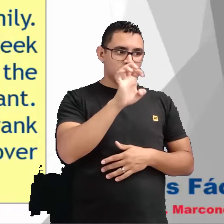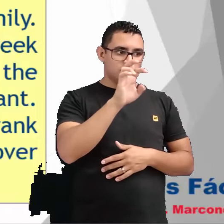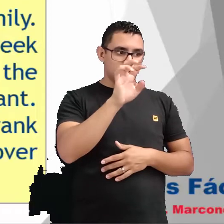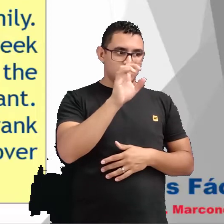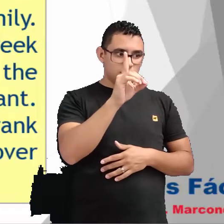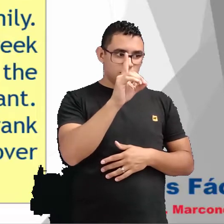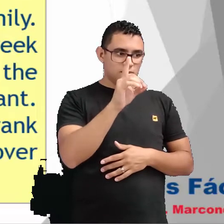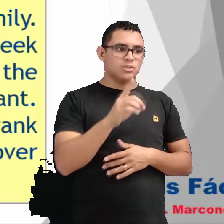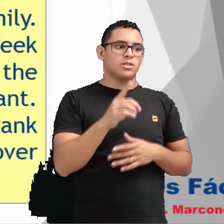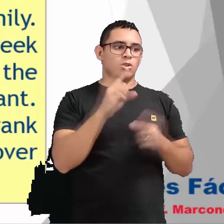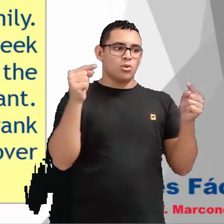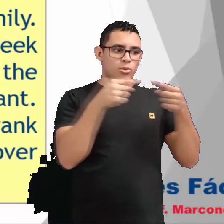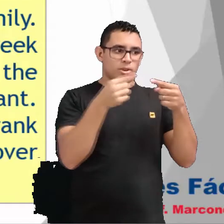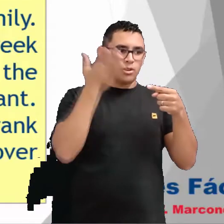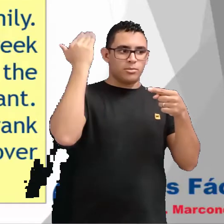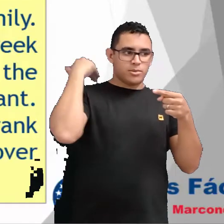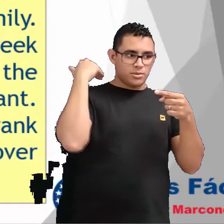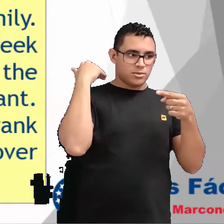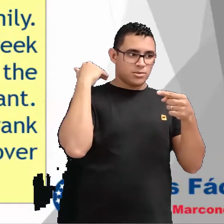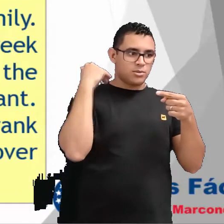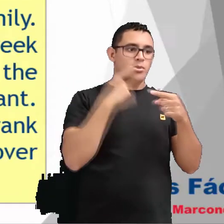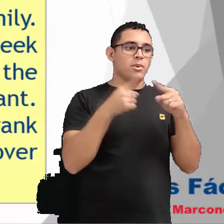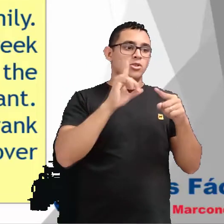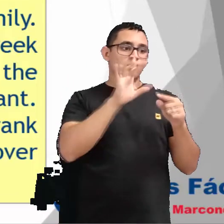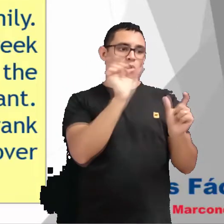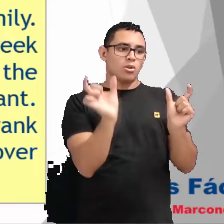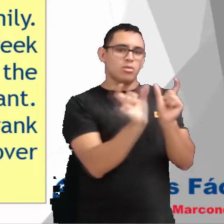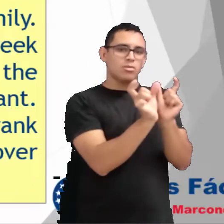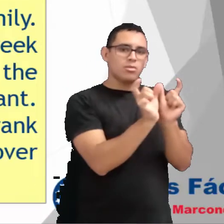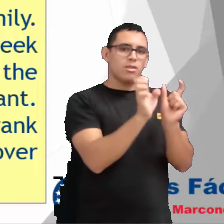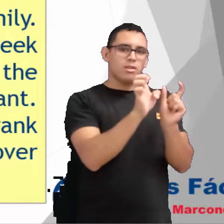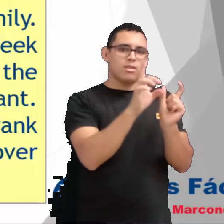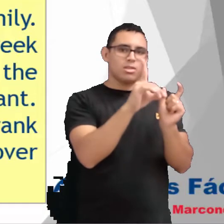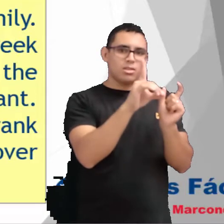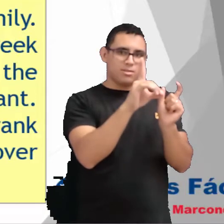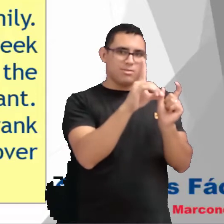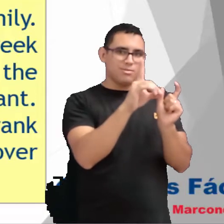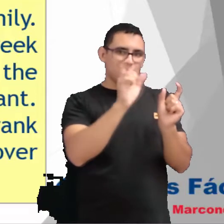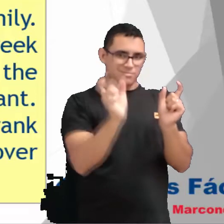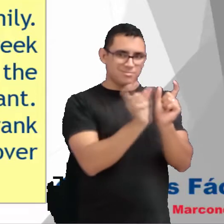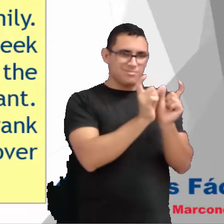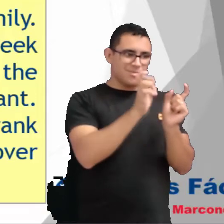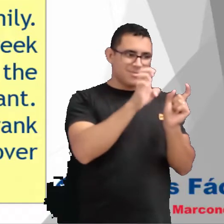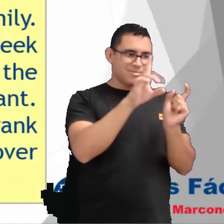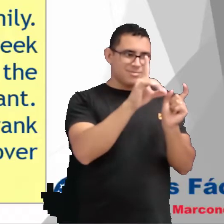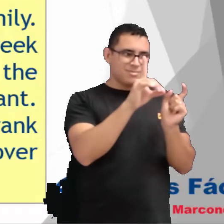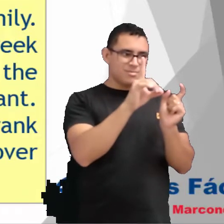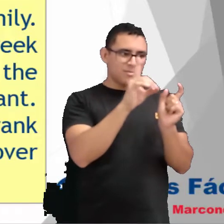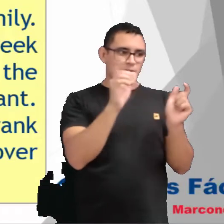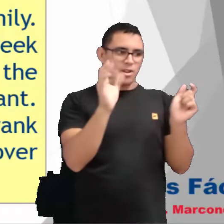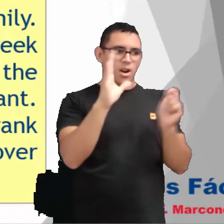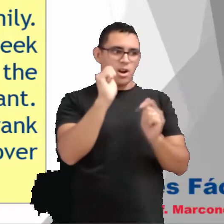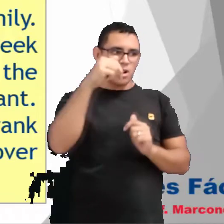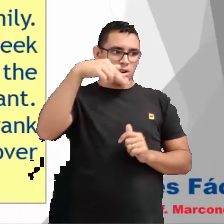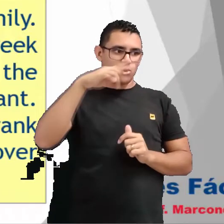verb, conjugado no passado, in the simple past, mas a gente só acrescentou o ed, olha só, eles visitaram Cancun. They